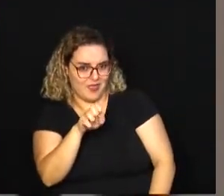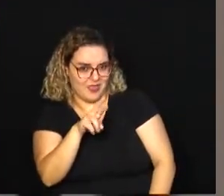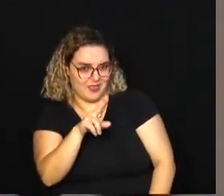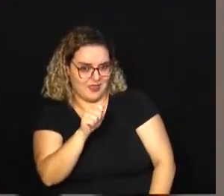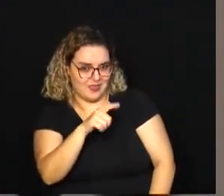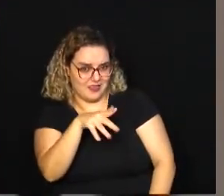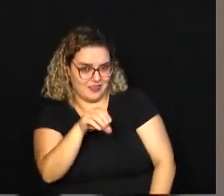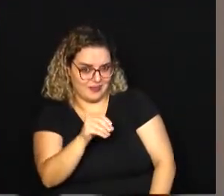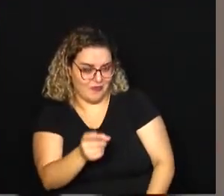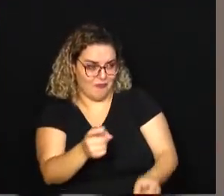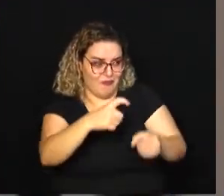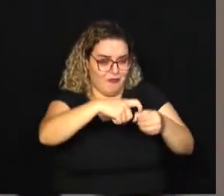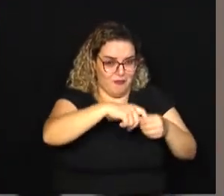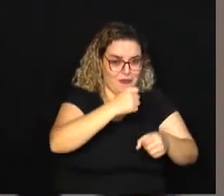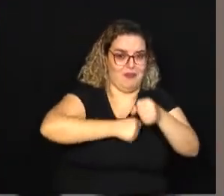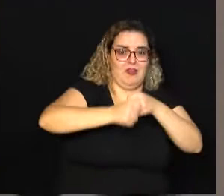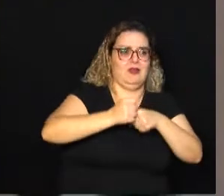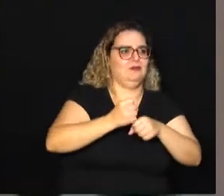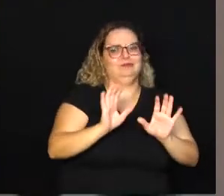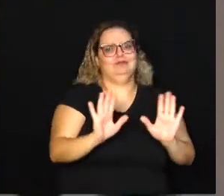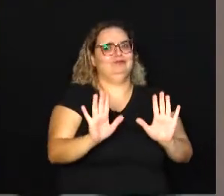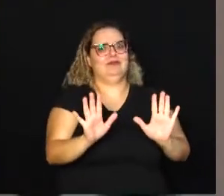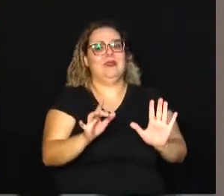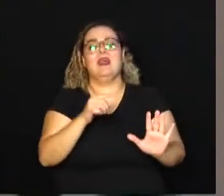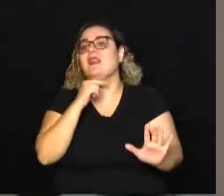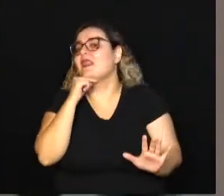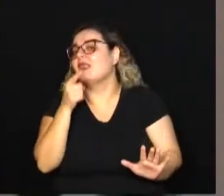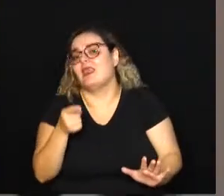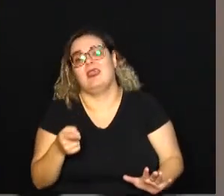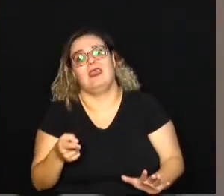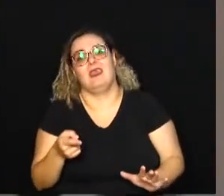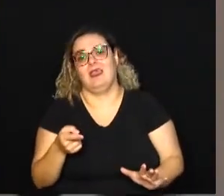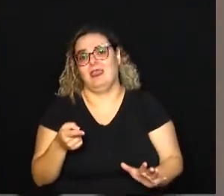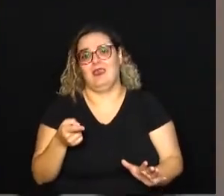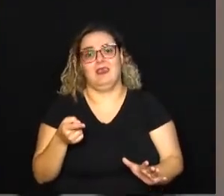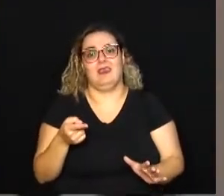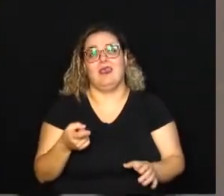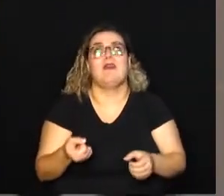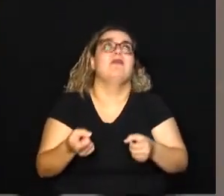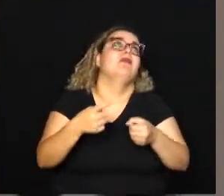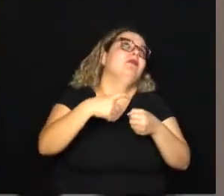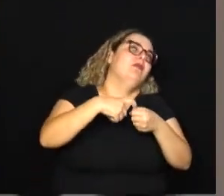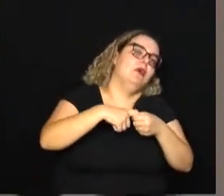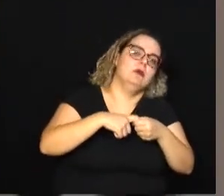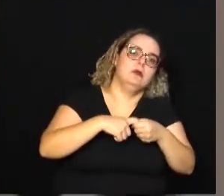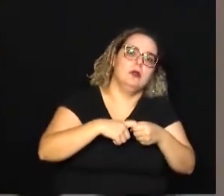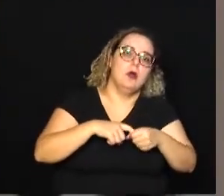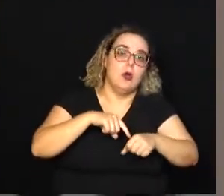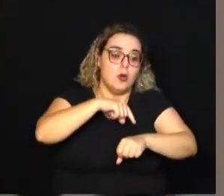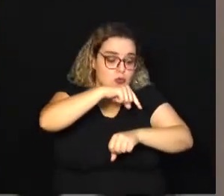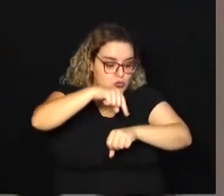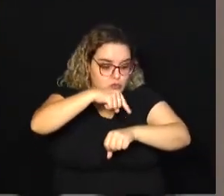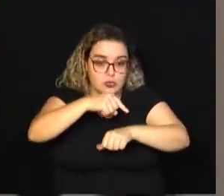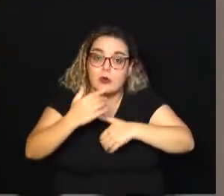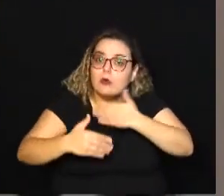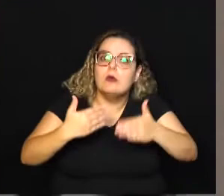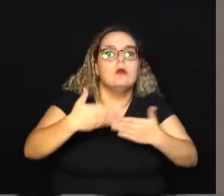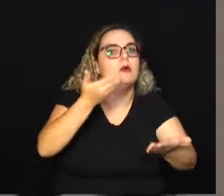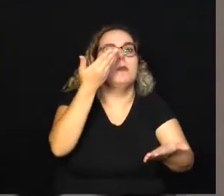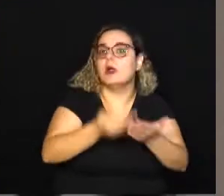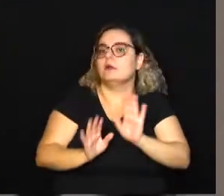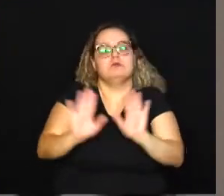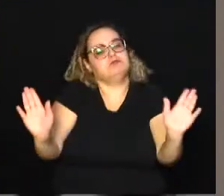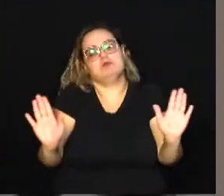Ninguém recupera tempo. O tempo cronológico passou. E a gente